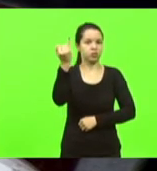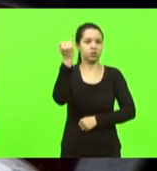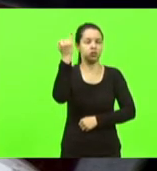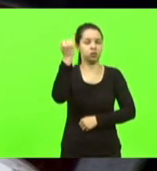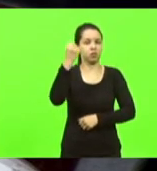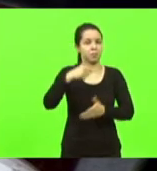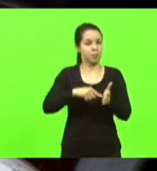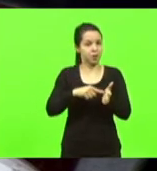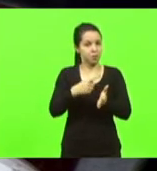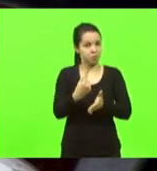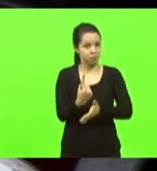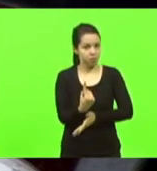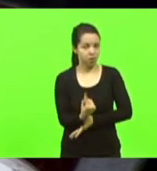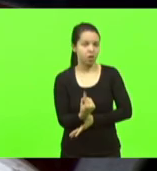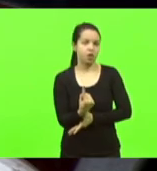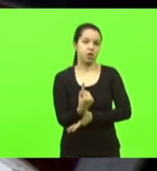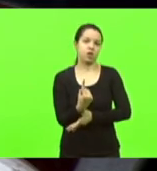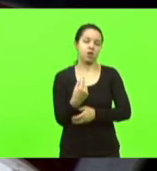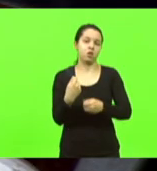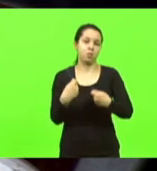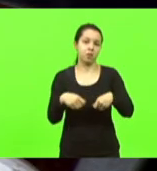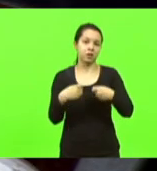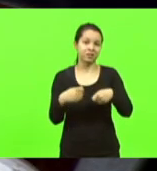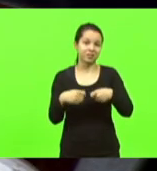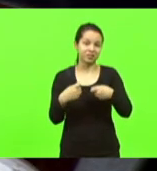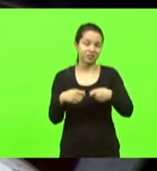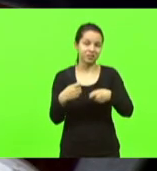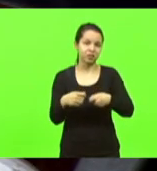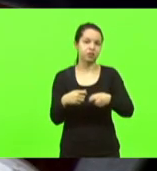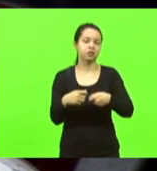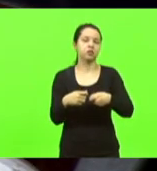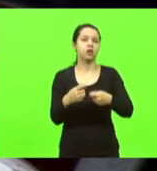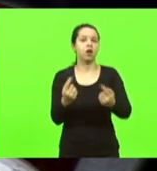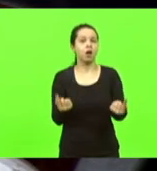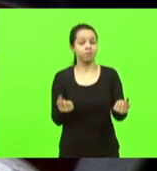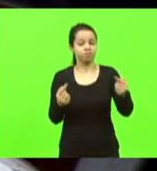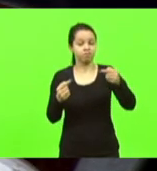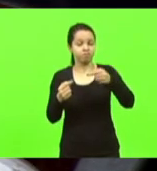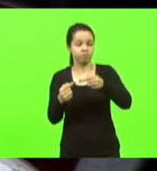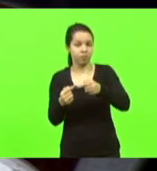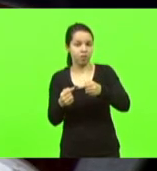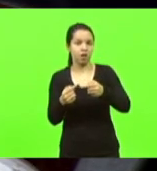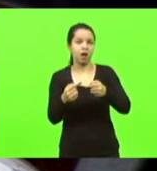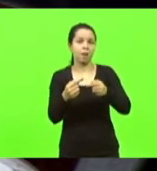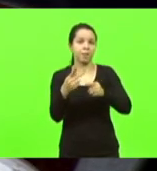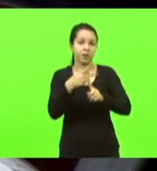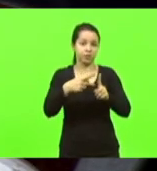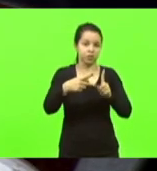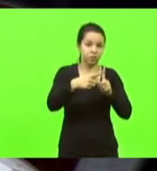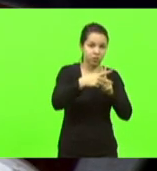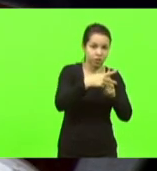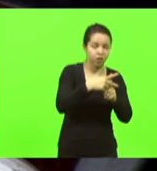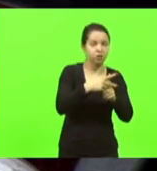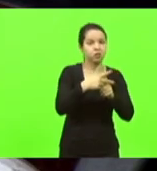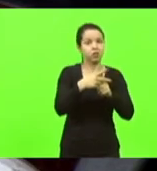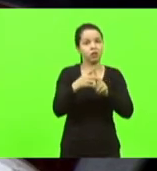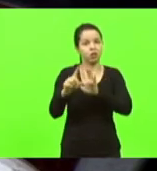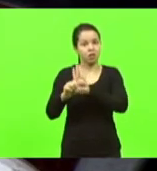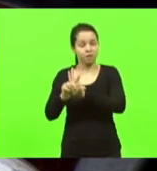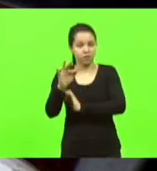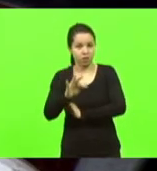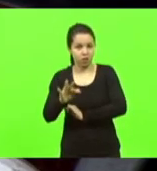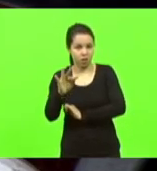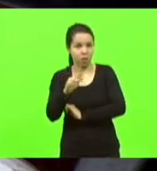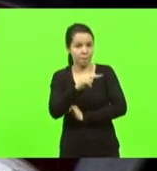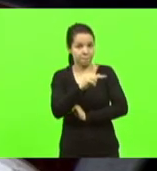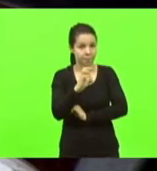adequação da Previdência Estadual a Legislação Federal a APEC que vem para a